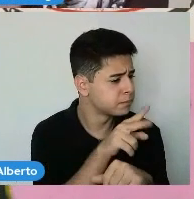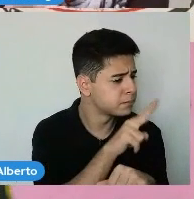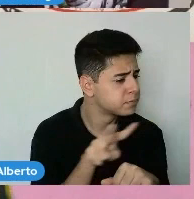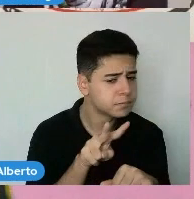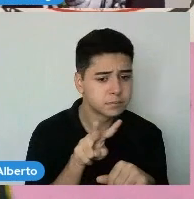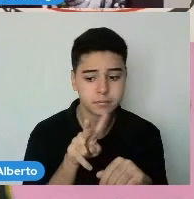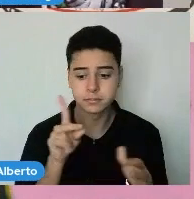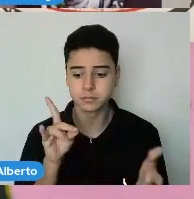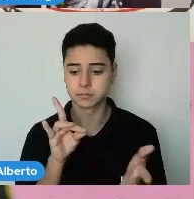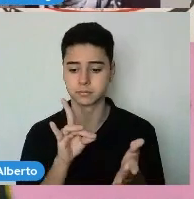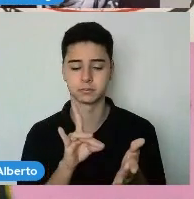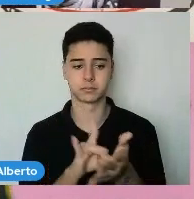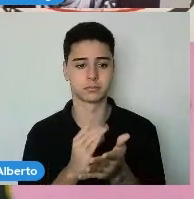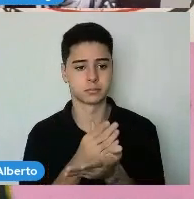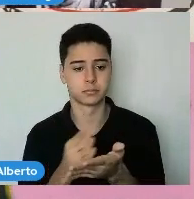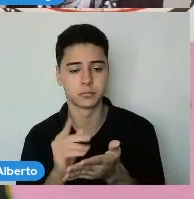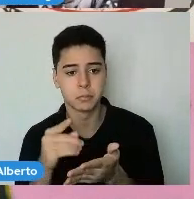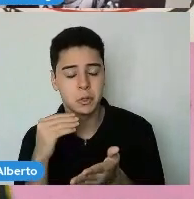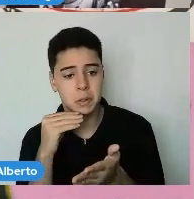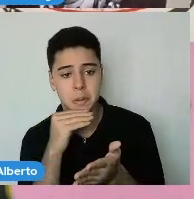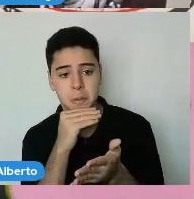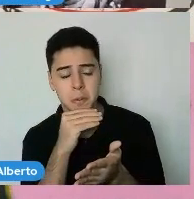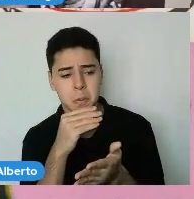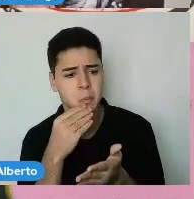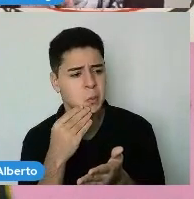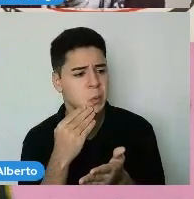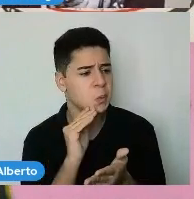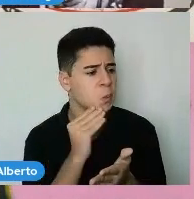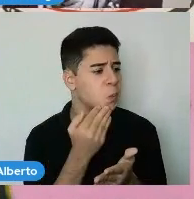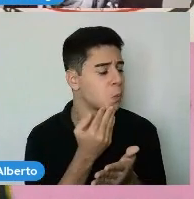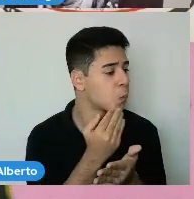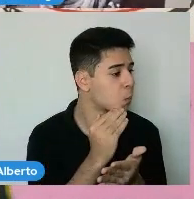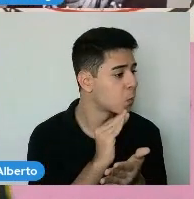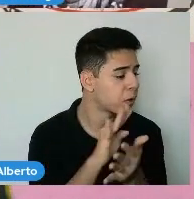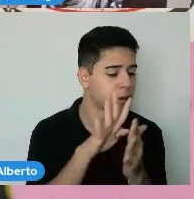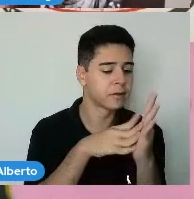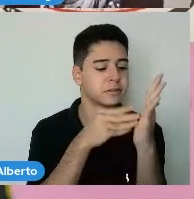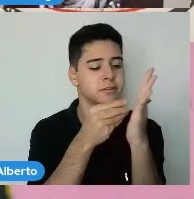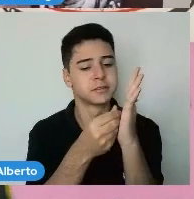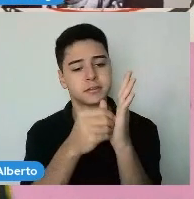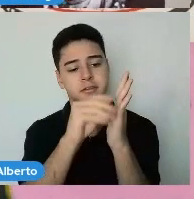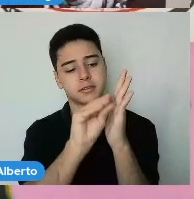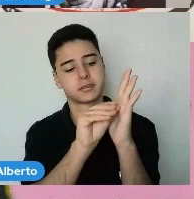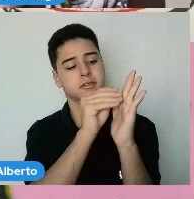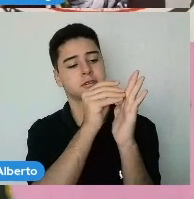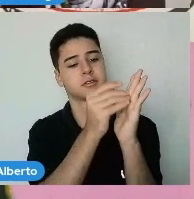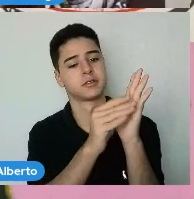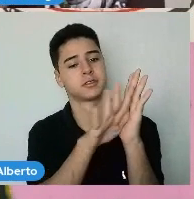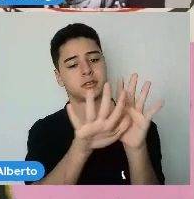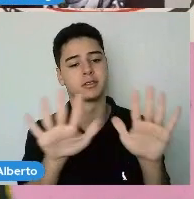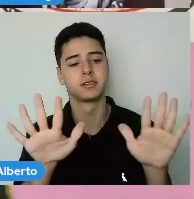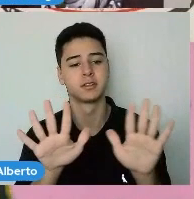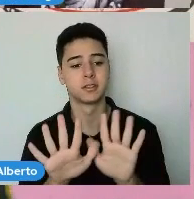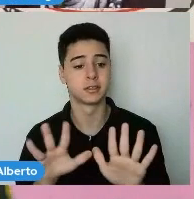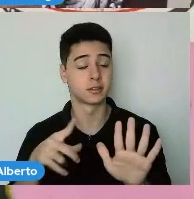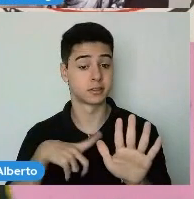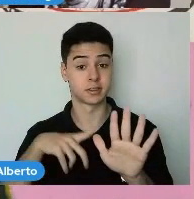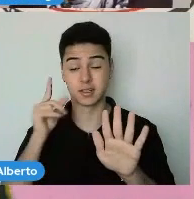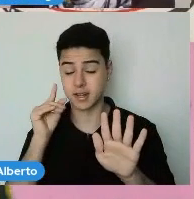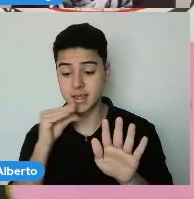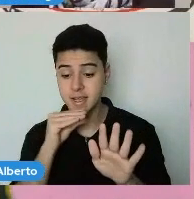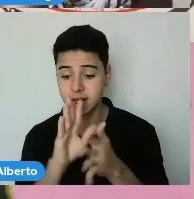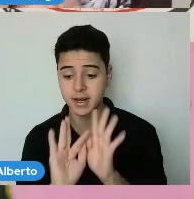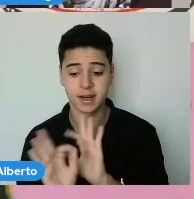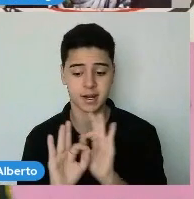você começa a ver as imperfeições, né? E as texturizações, que não tem a ver com essas referências, tão diretamente com